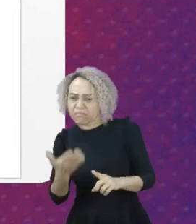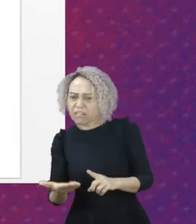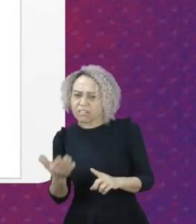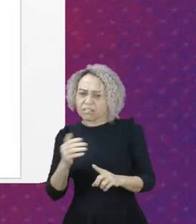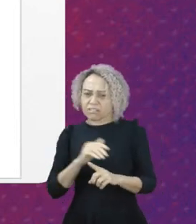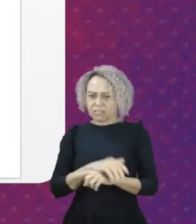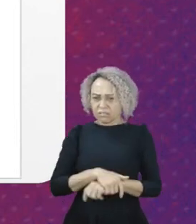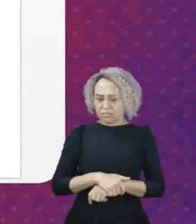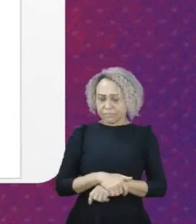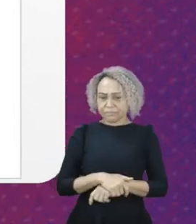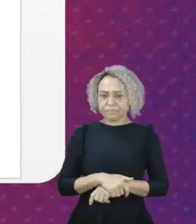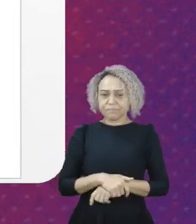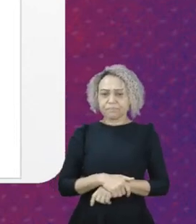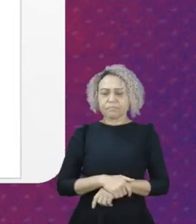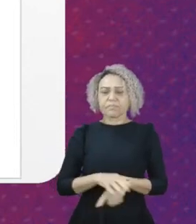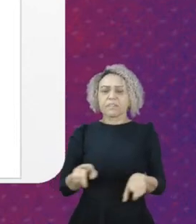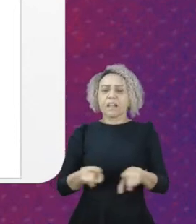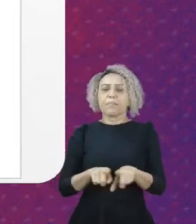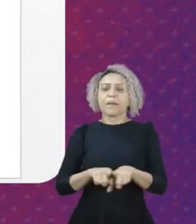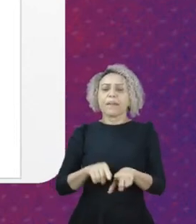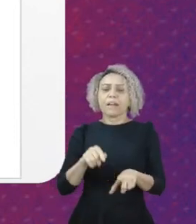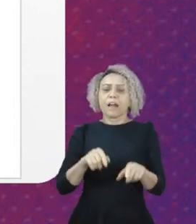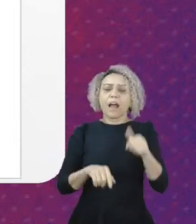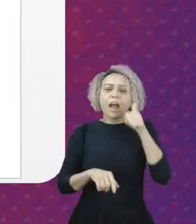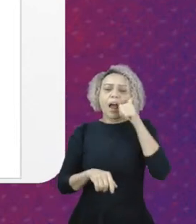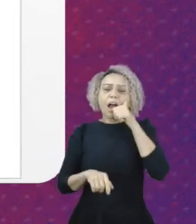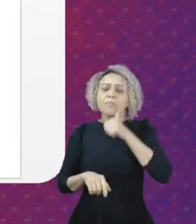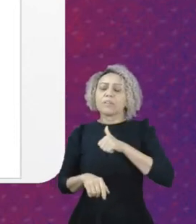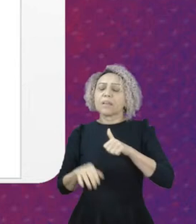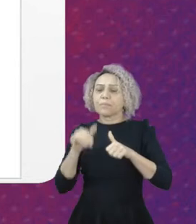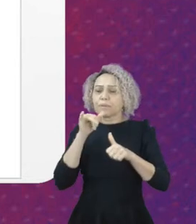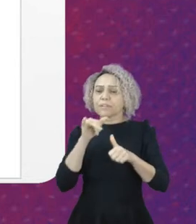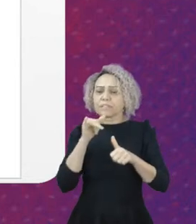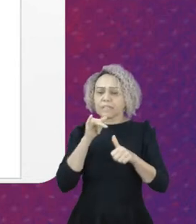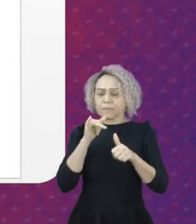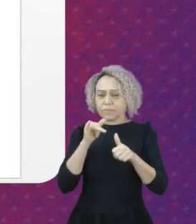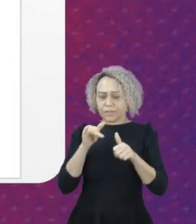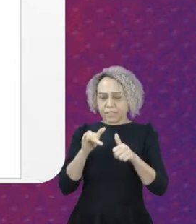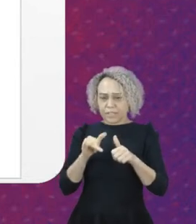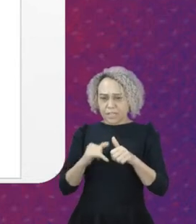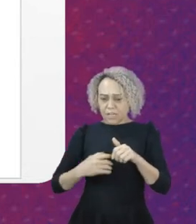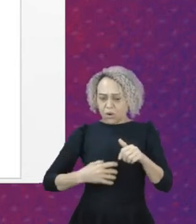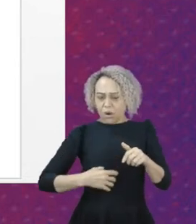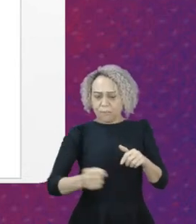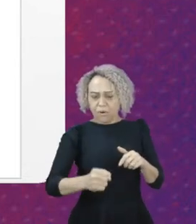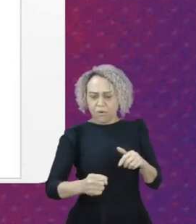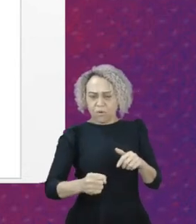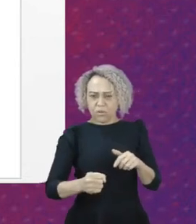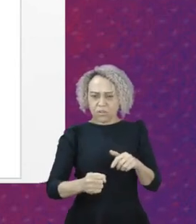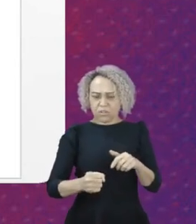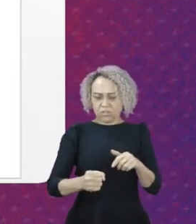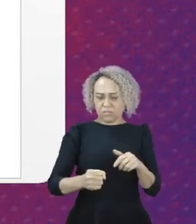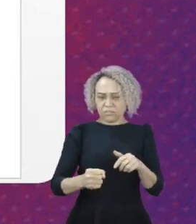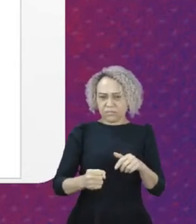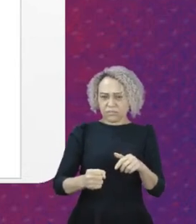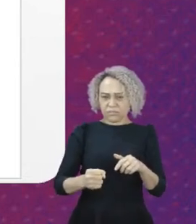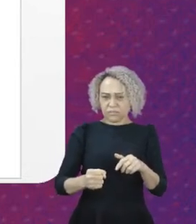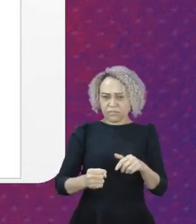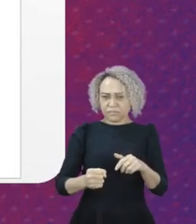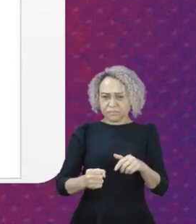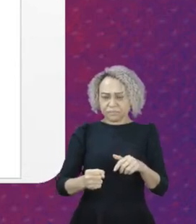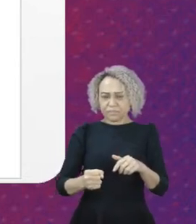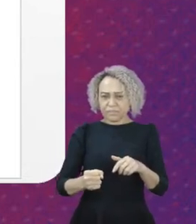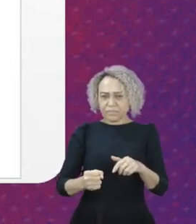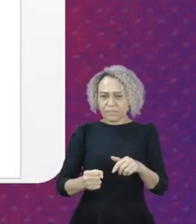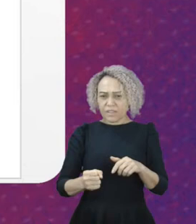também muito com as mulheres que passam, né, por situação de abortamento, então colocar elas expostas no mesmo quarto que outras mulheres que